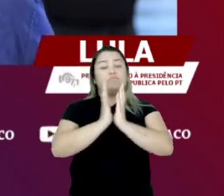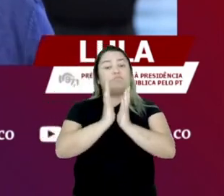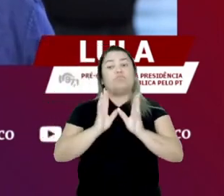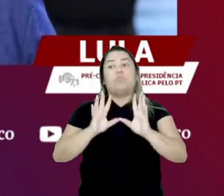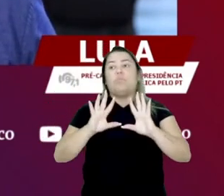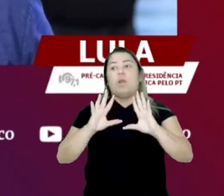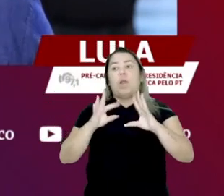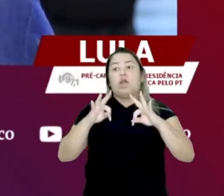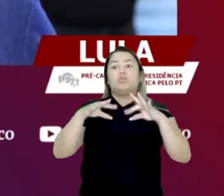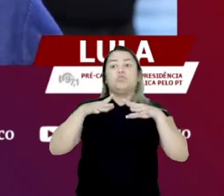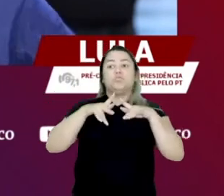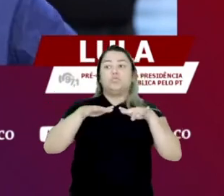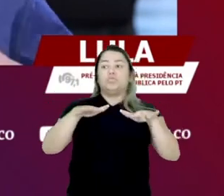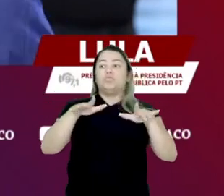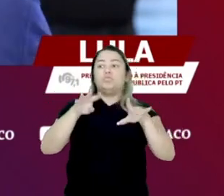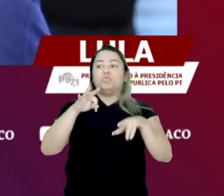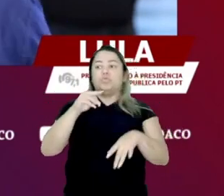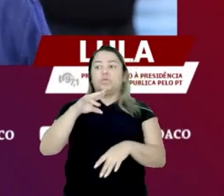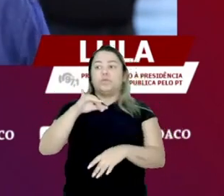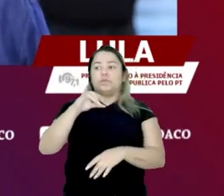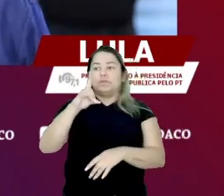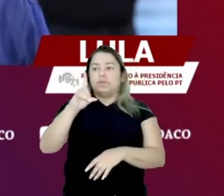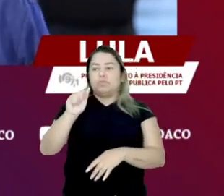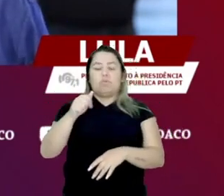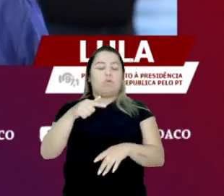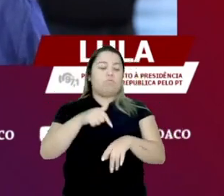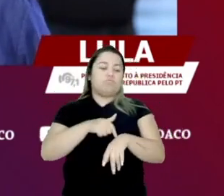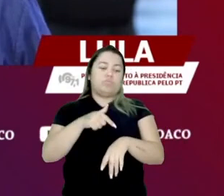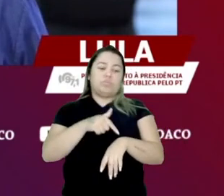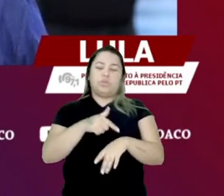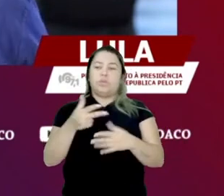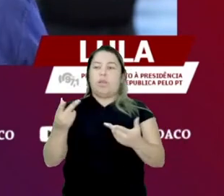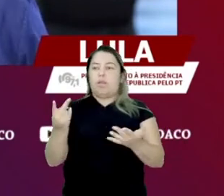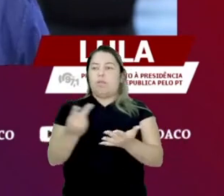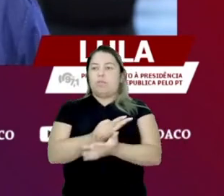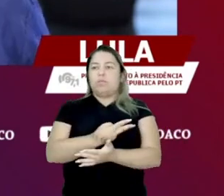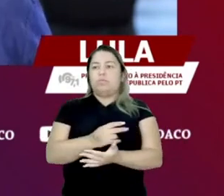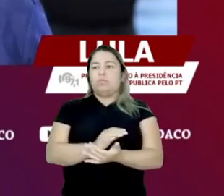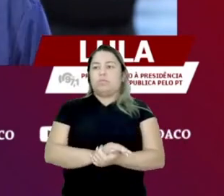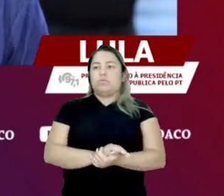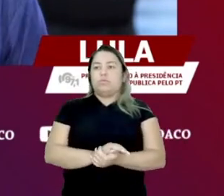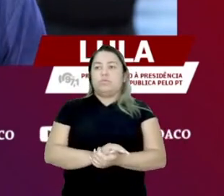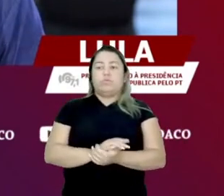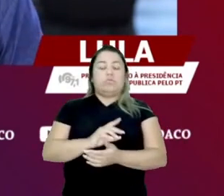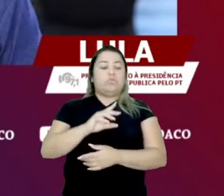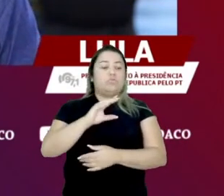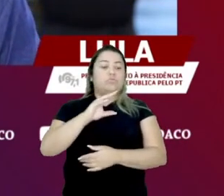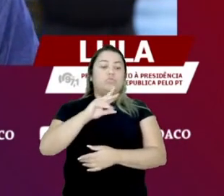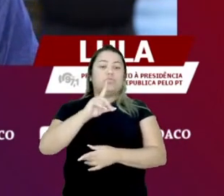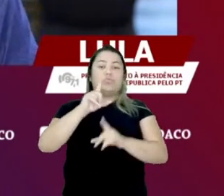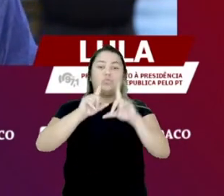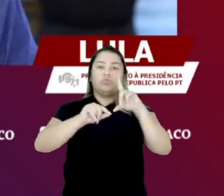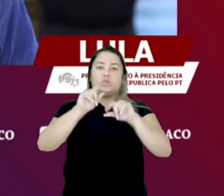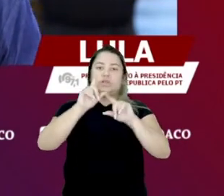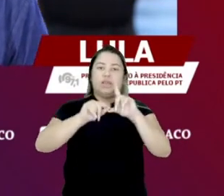Lima, Joãozinho, que era um time exuberante, sabe, um time que ganhou do Santos de 6-1.